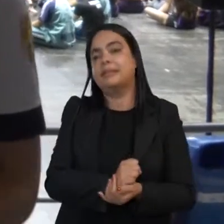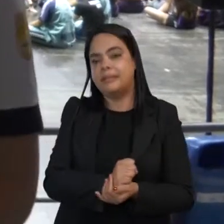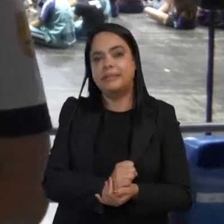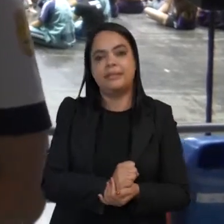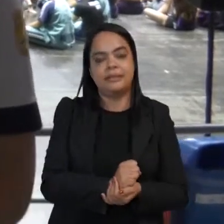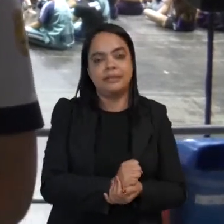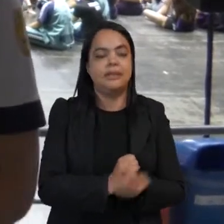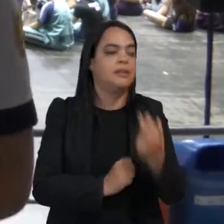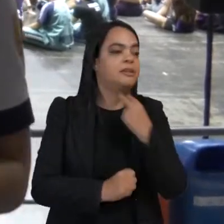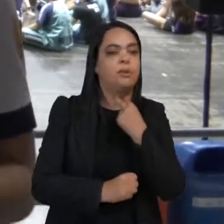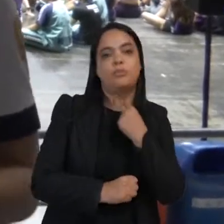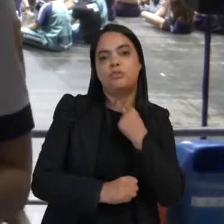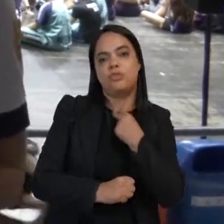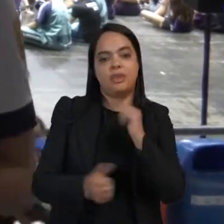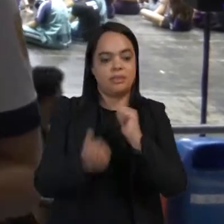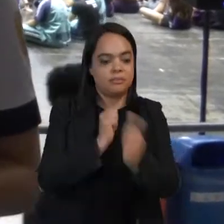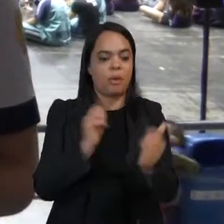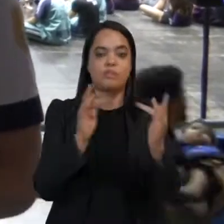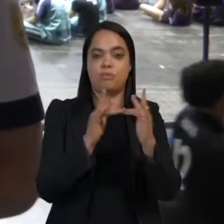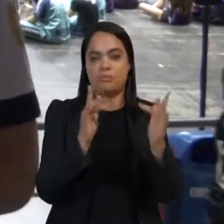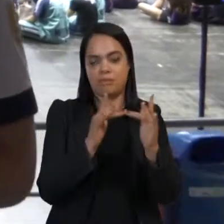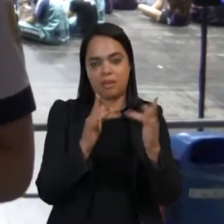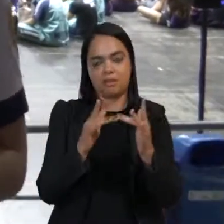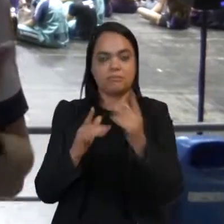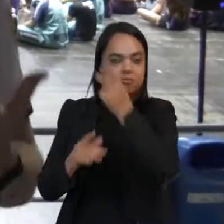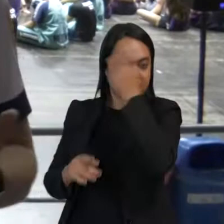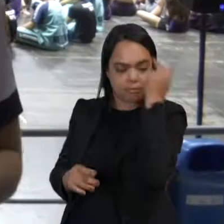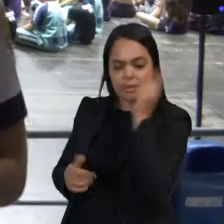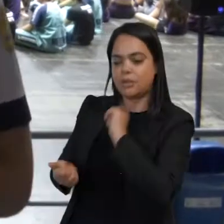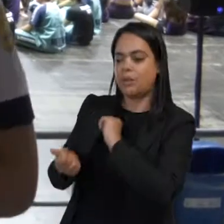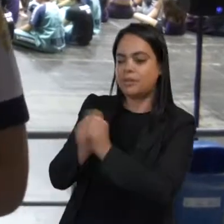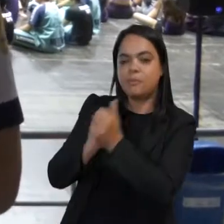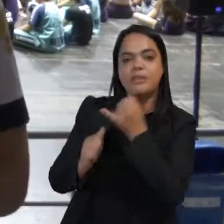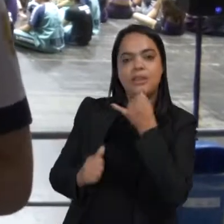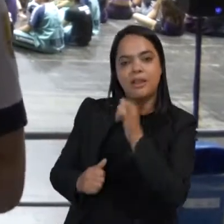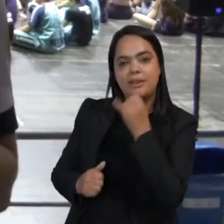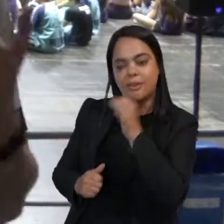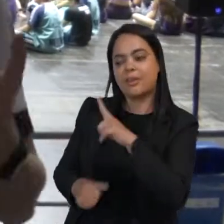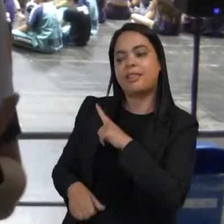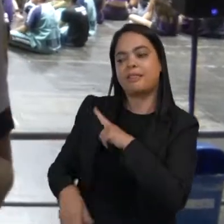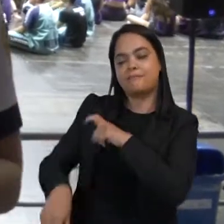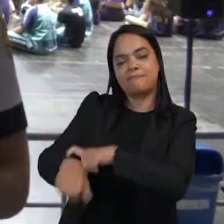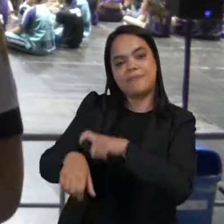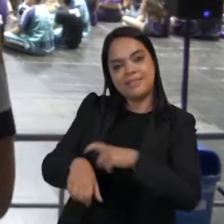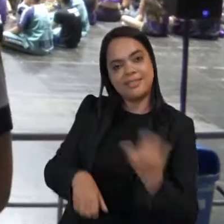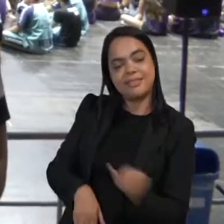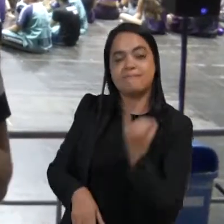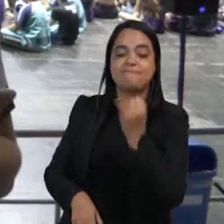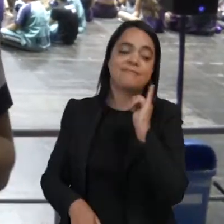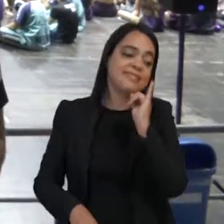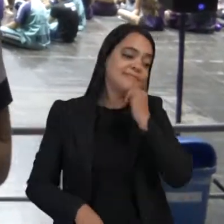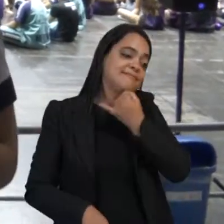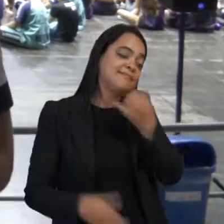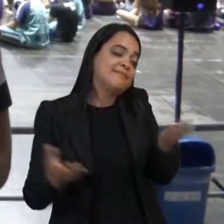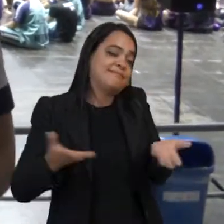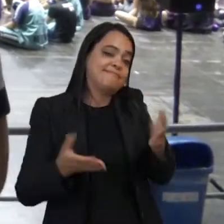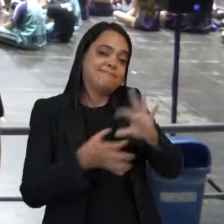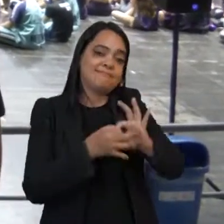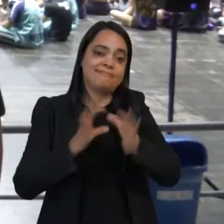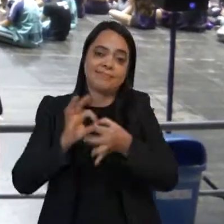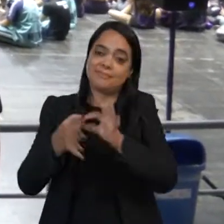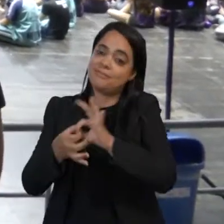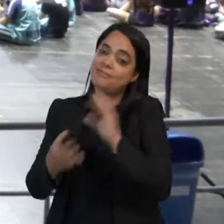podia ter até no esporte com contato físico, né? Aí a galera do esporte eletrônico teve seu momento de ouro ali. Infelizmente ficou em